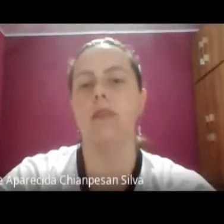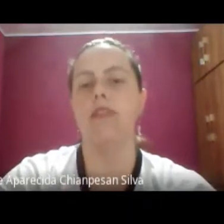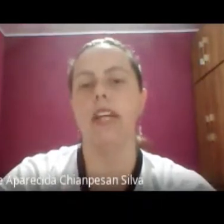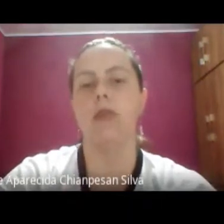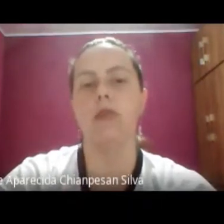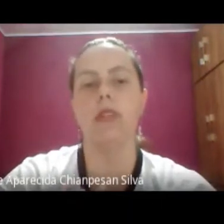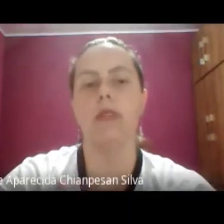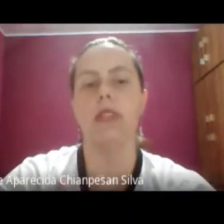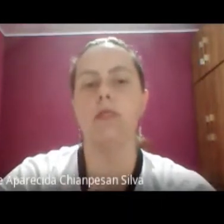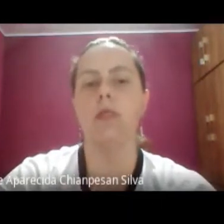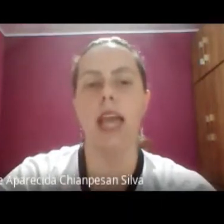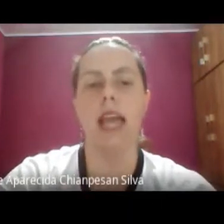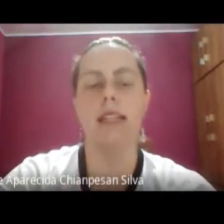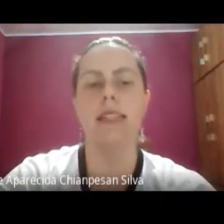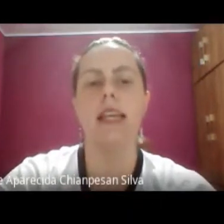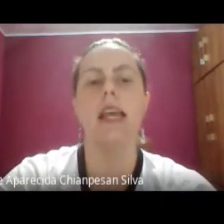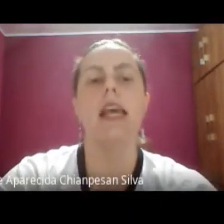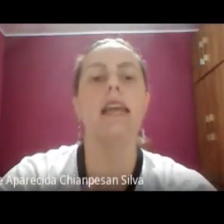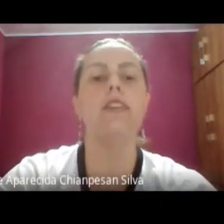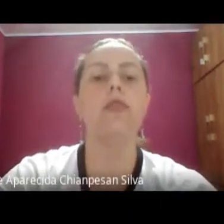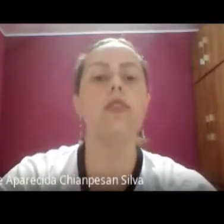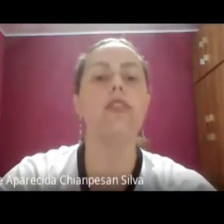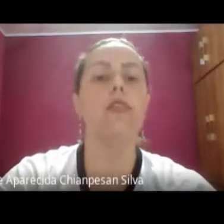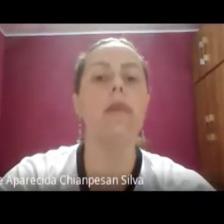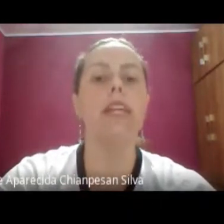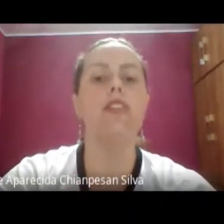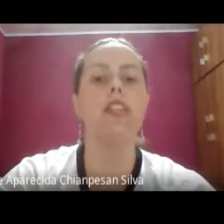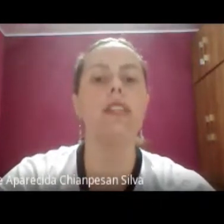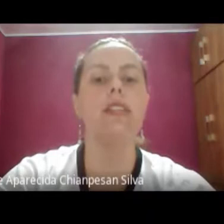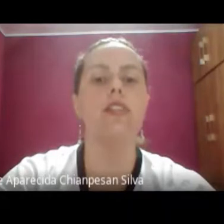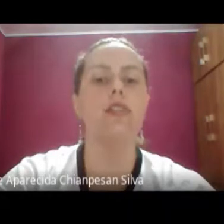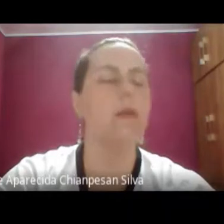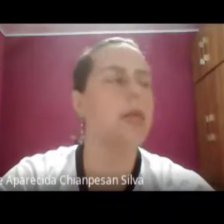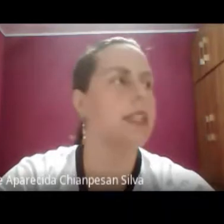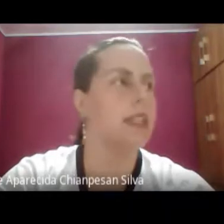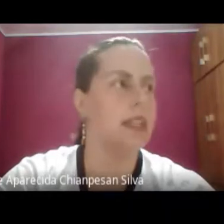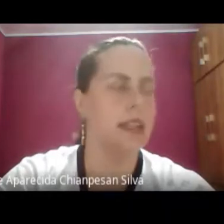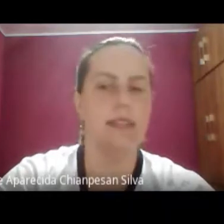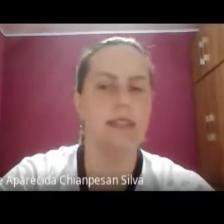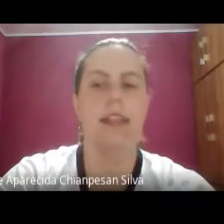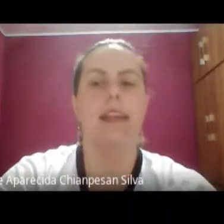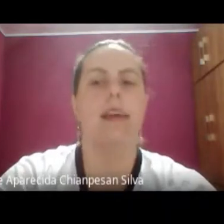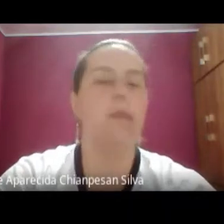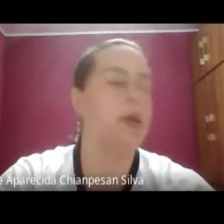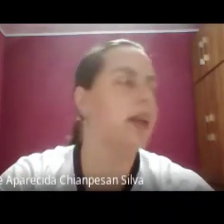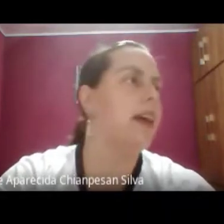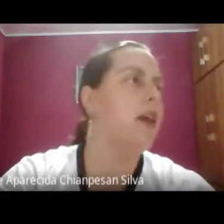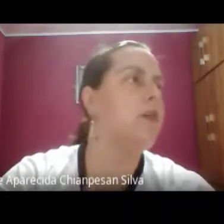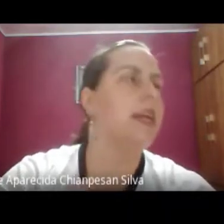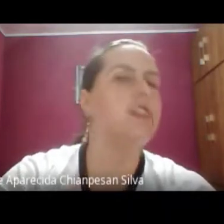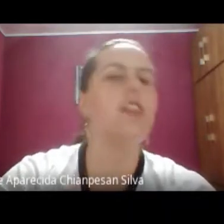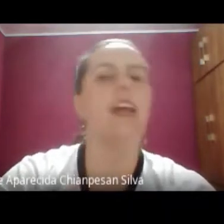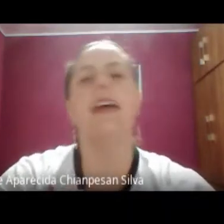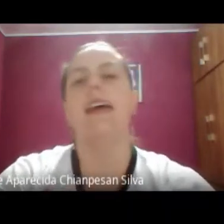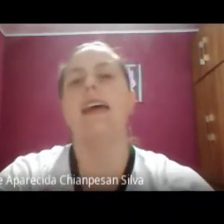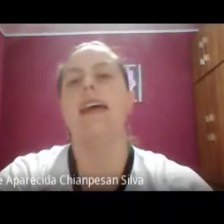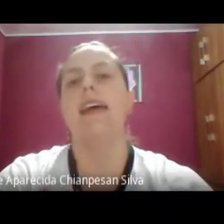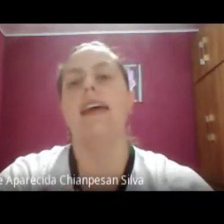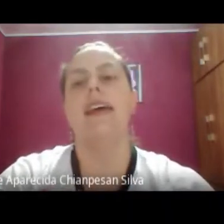a promover a inclusão das mulheres entre os instrumentistas de sua bateria, porque realmente,